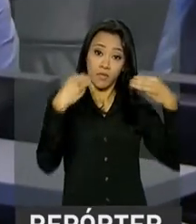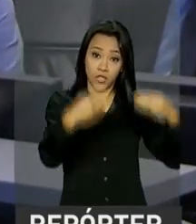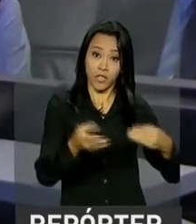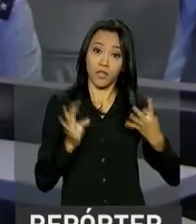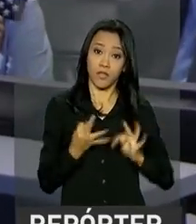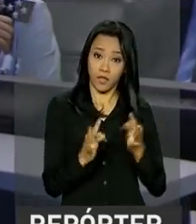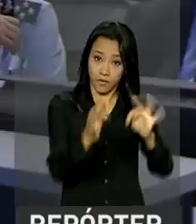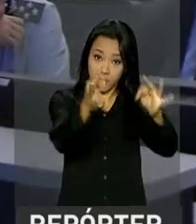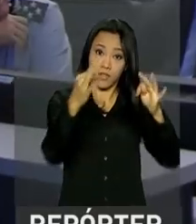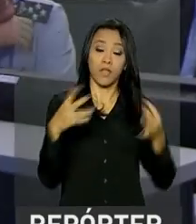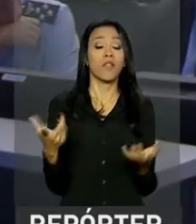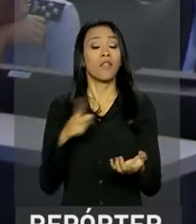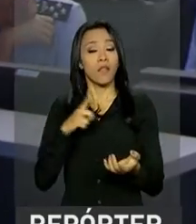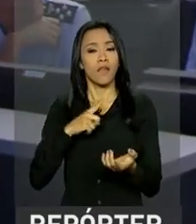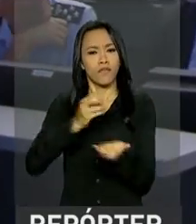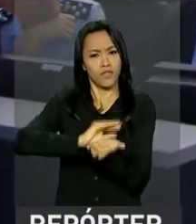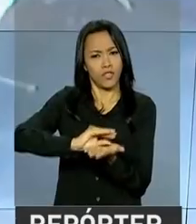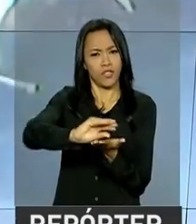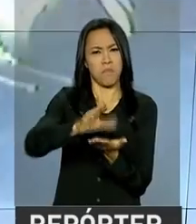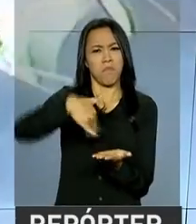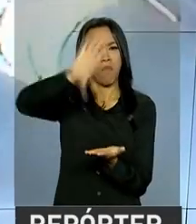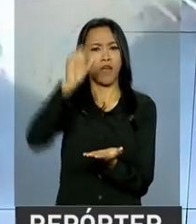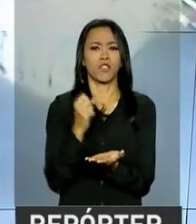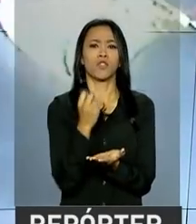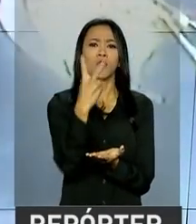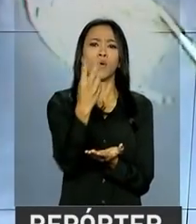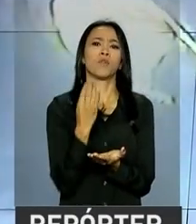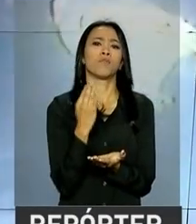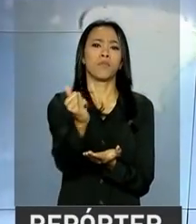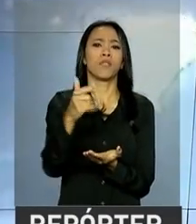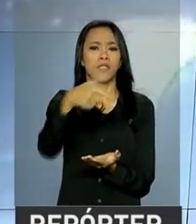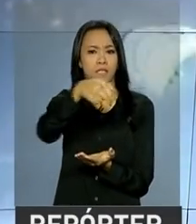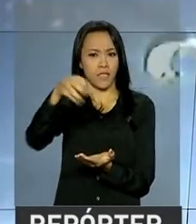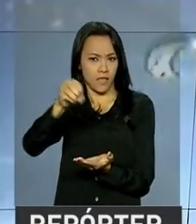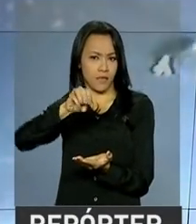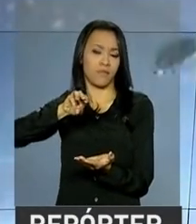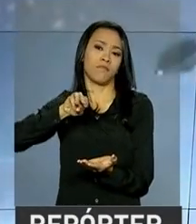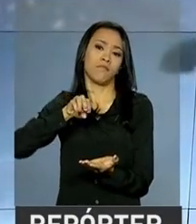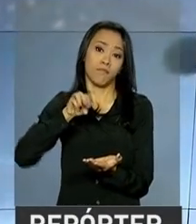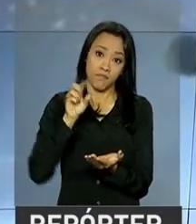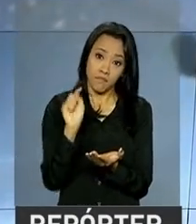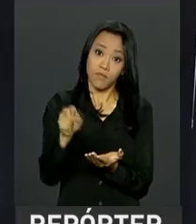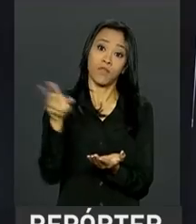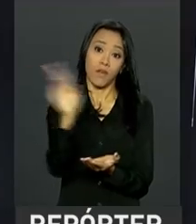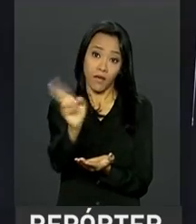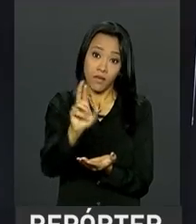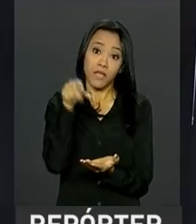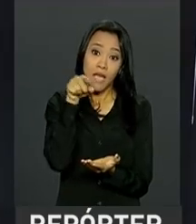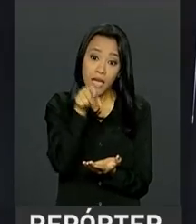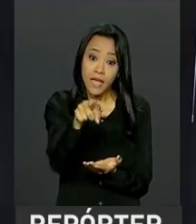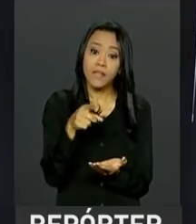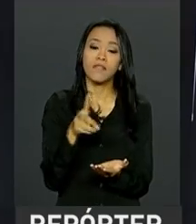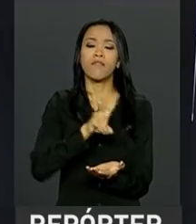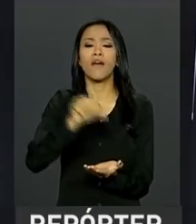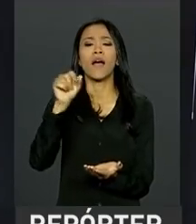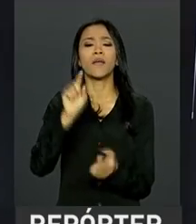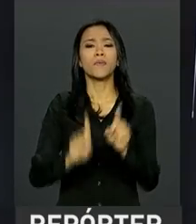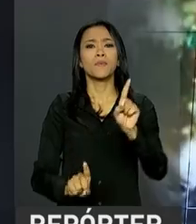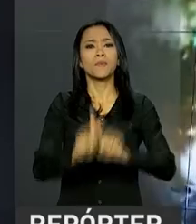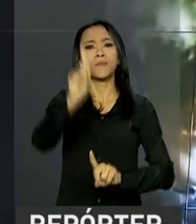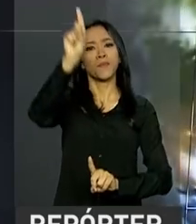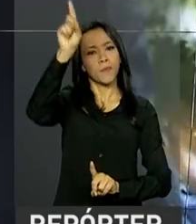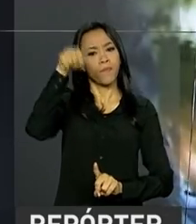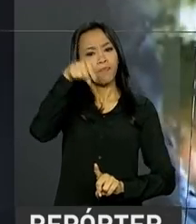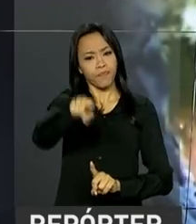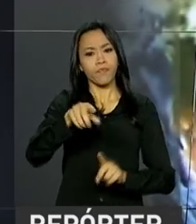e teve investimentos de mais de dois milhões e 700 milhões de reais o satélite vai permitir a implementação do plano nacional